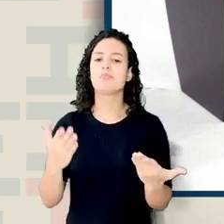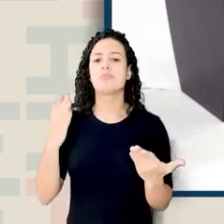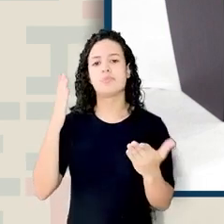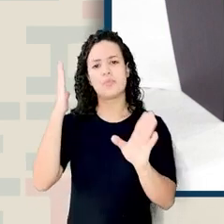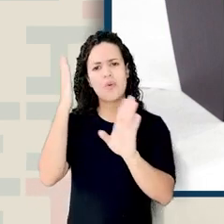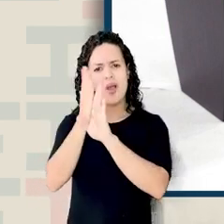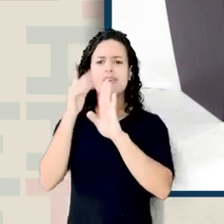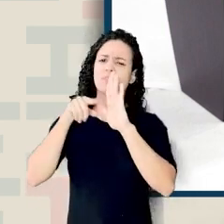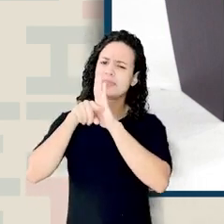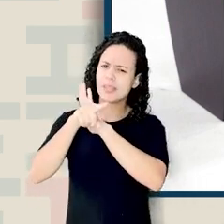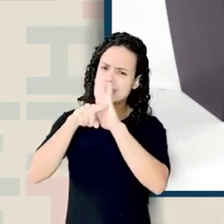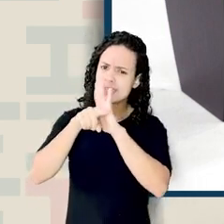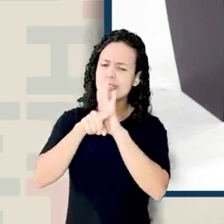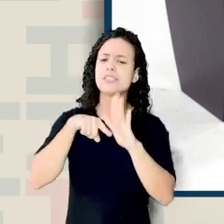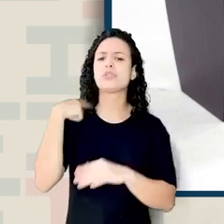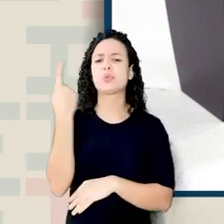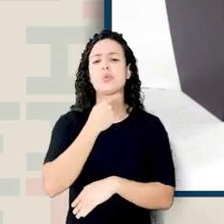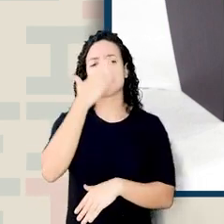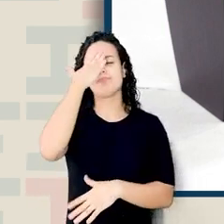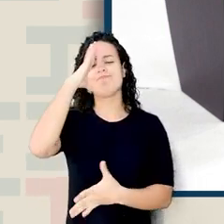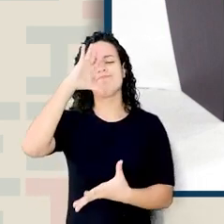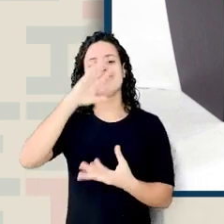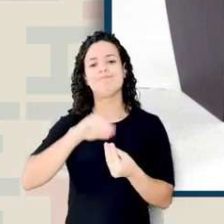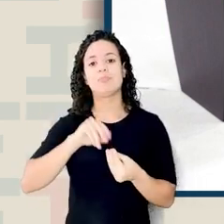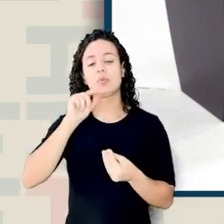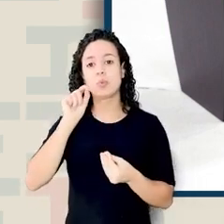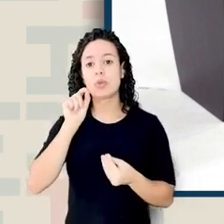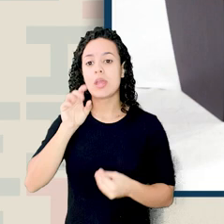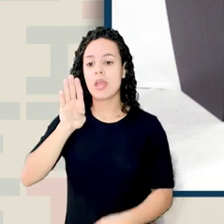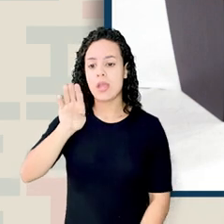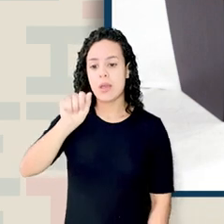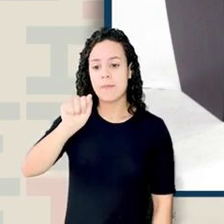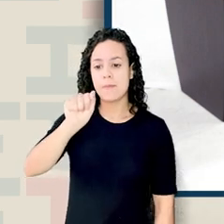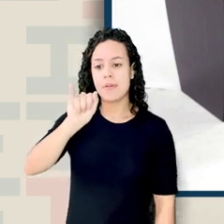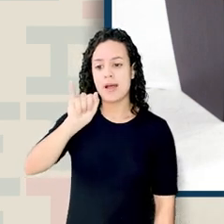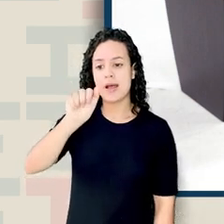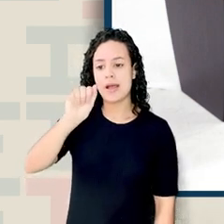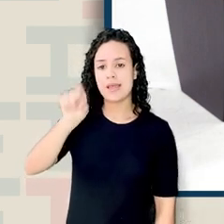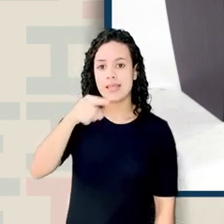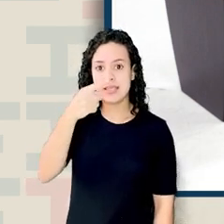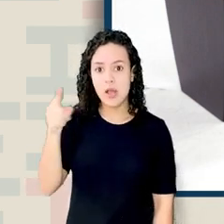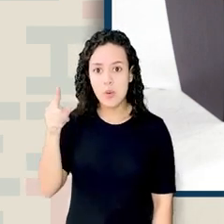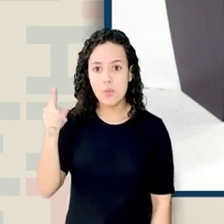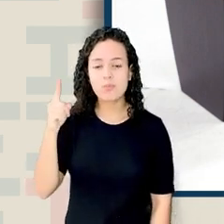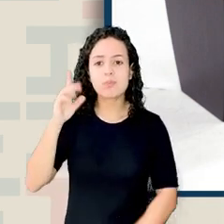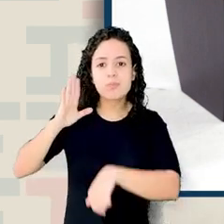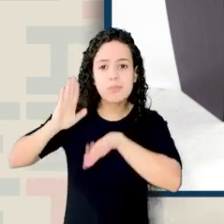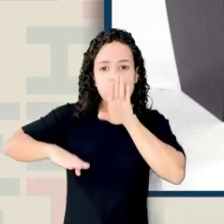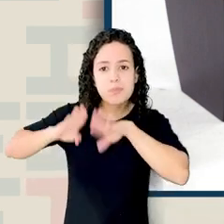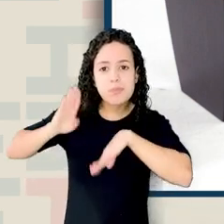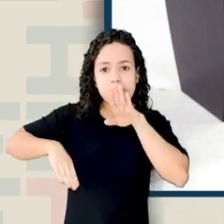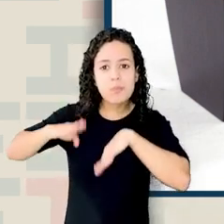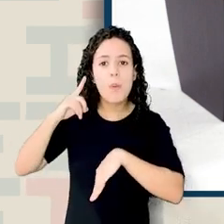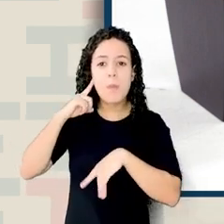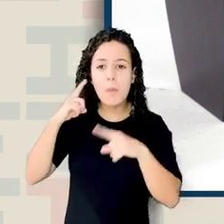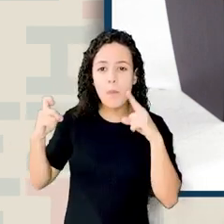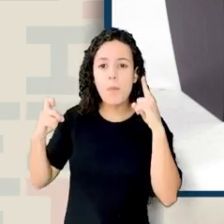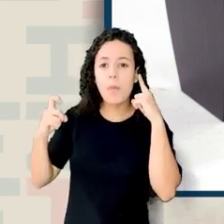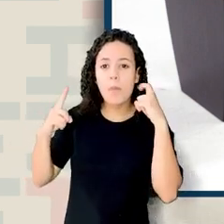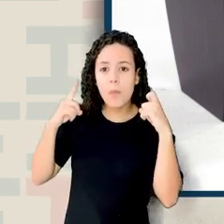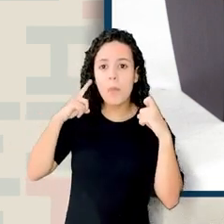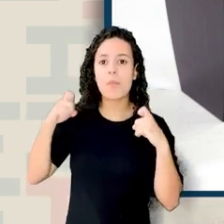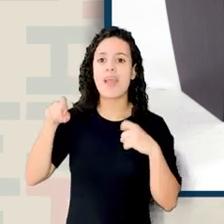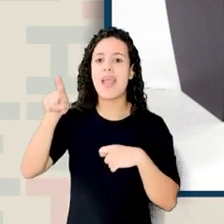das pesquisas, podemos entender que o toque do baião, a célula do baião, ela passa a ser a